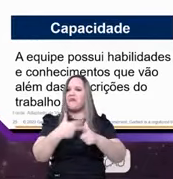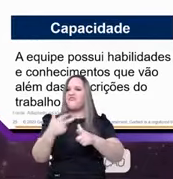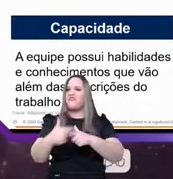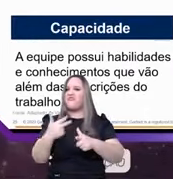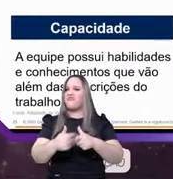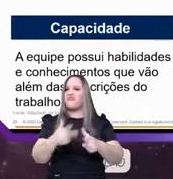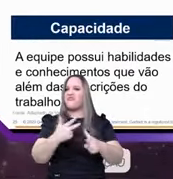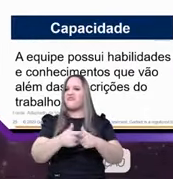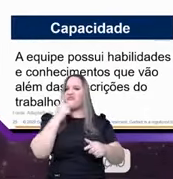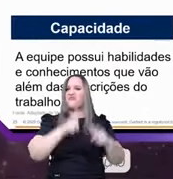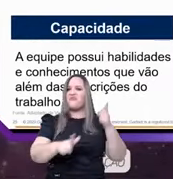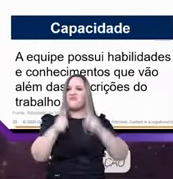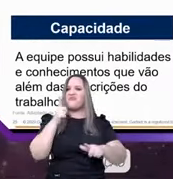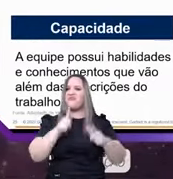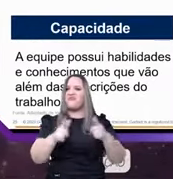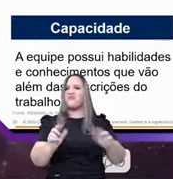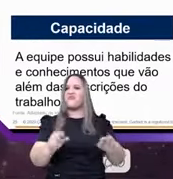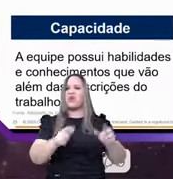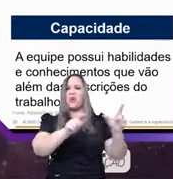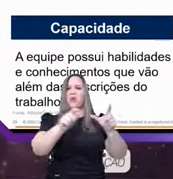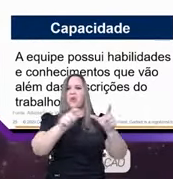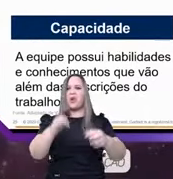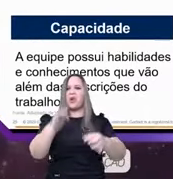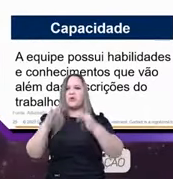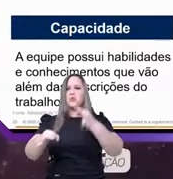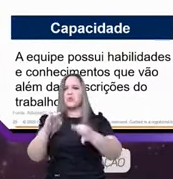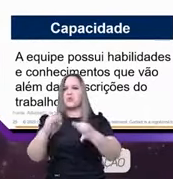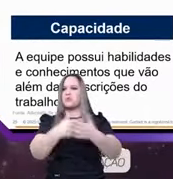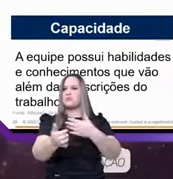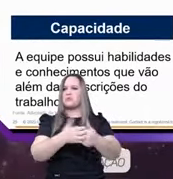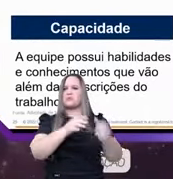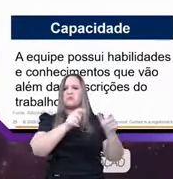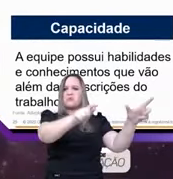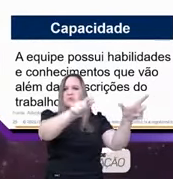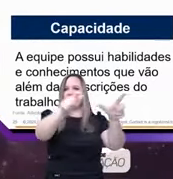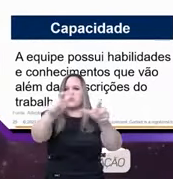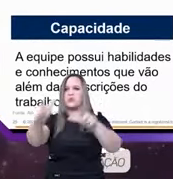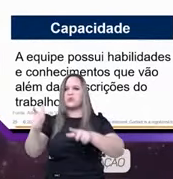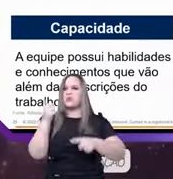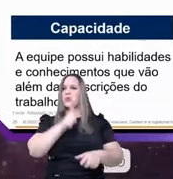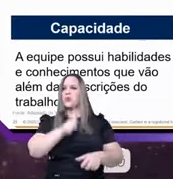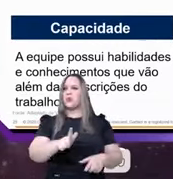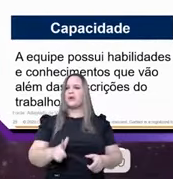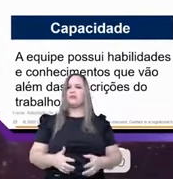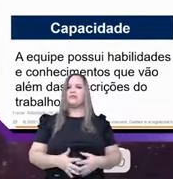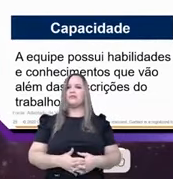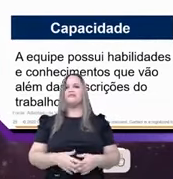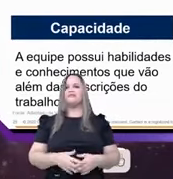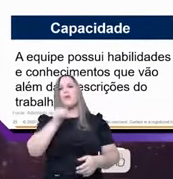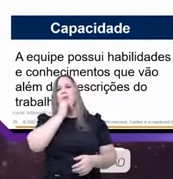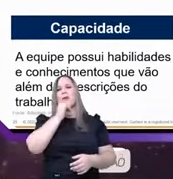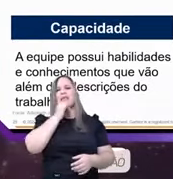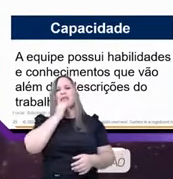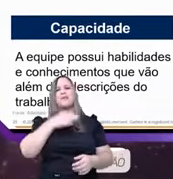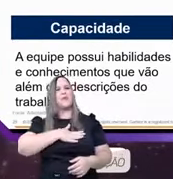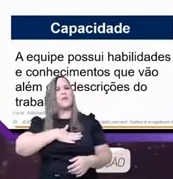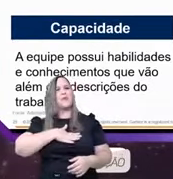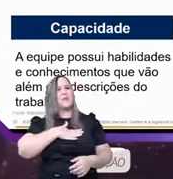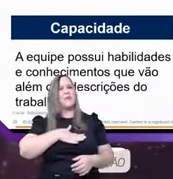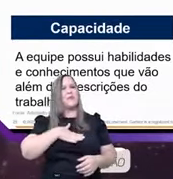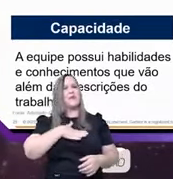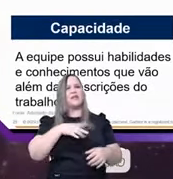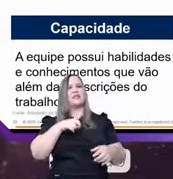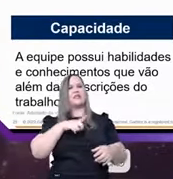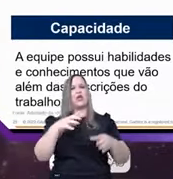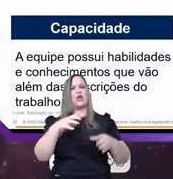qualquer outro tribunal, em qualquer outro local. Mas é um exemplo que eu gosto, porque eu não sei a hierarquia. Eu peguei um grupo especial